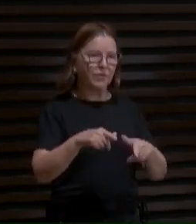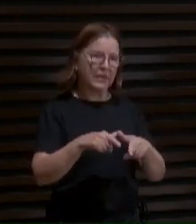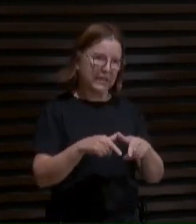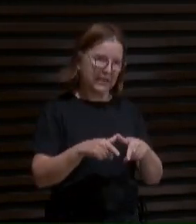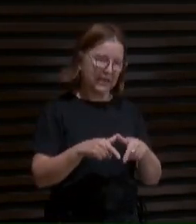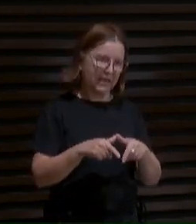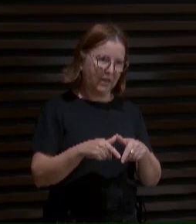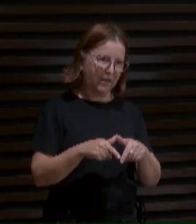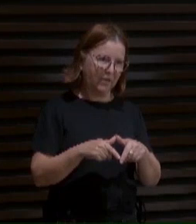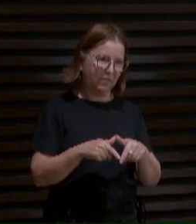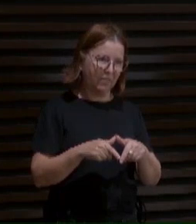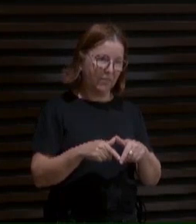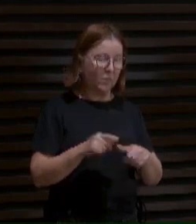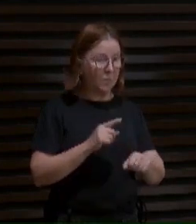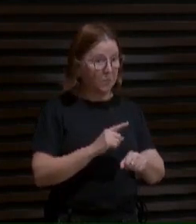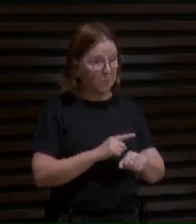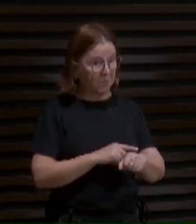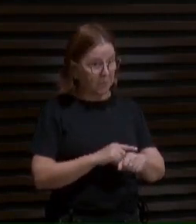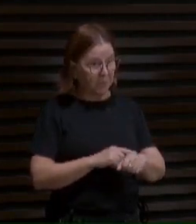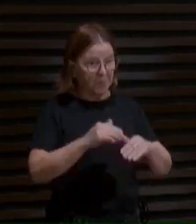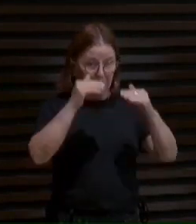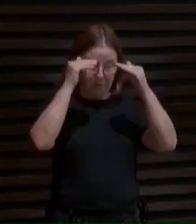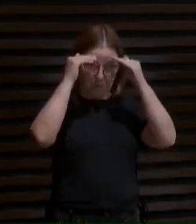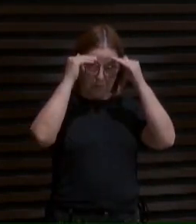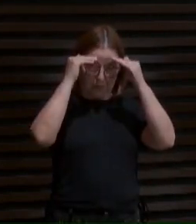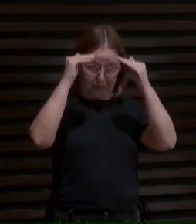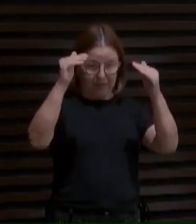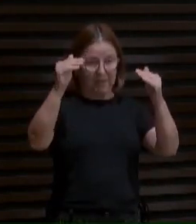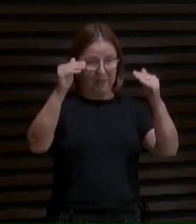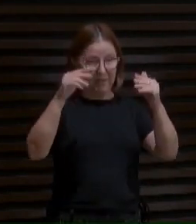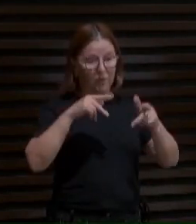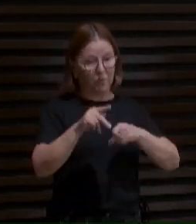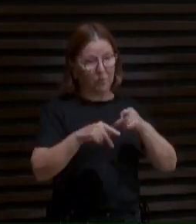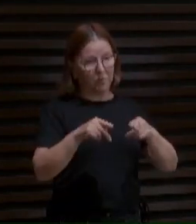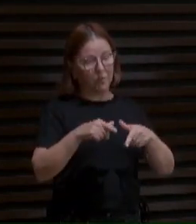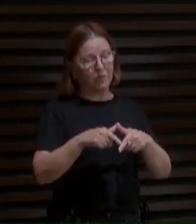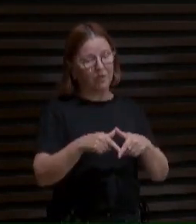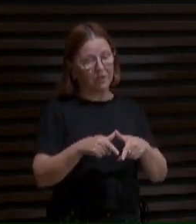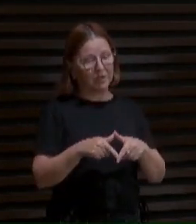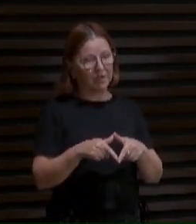eles obedecessem lá no Monte